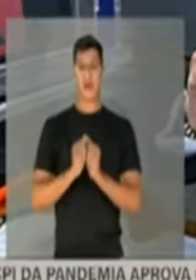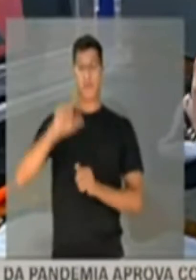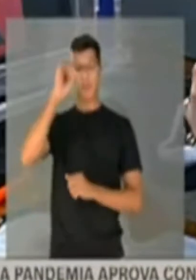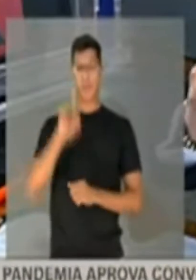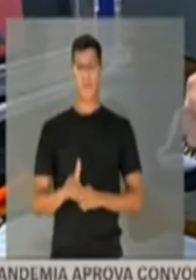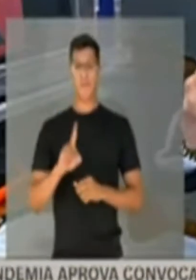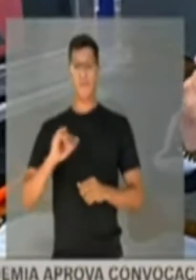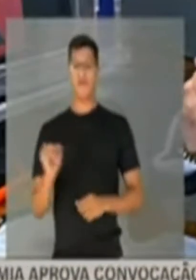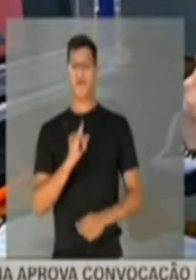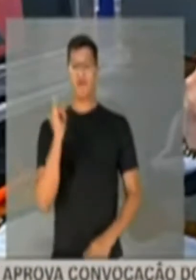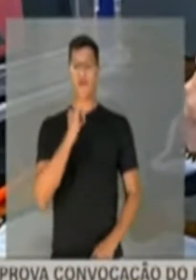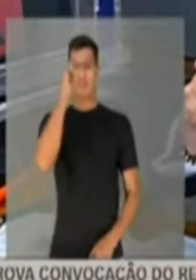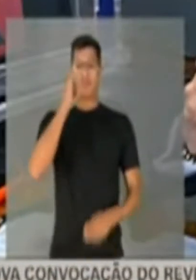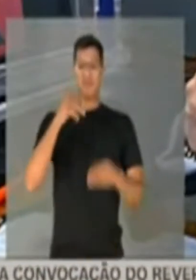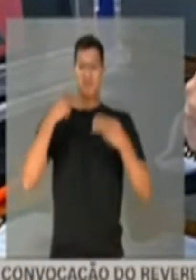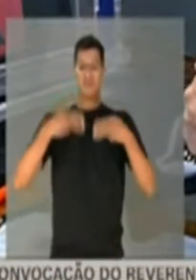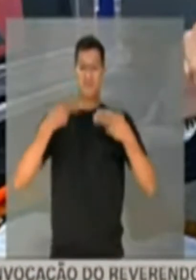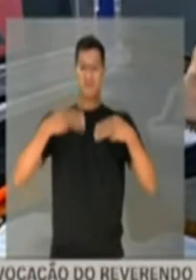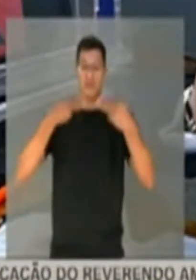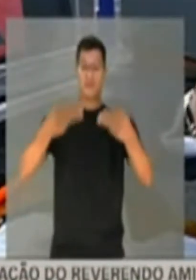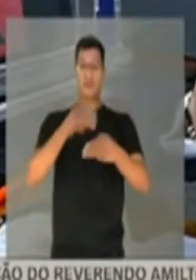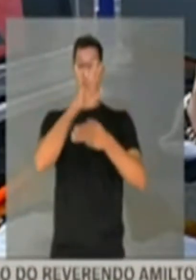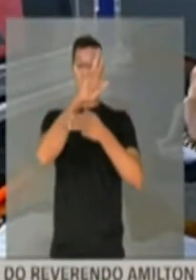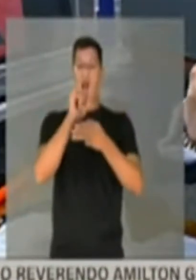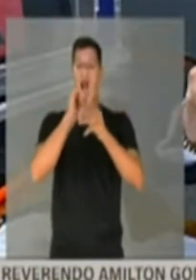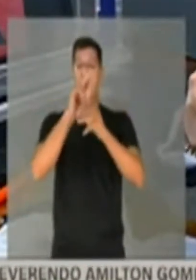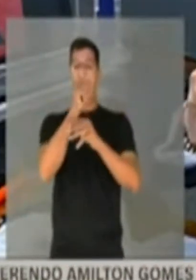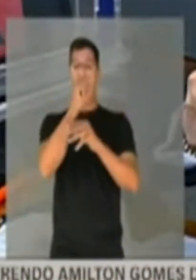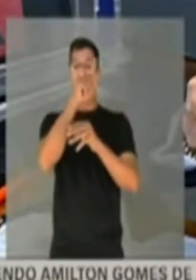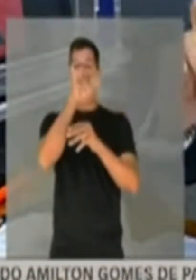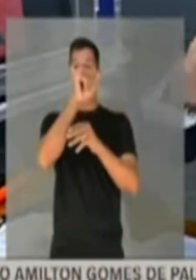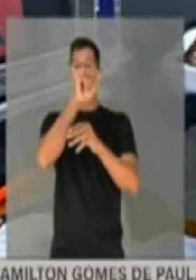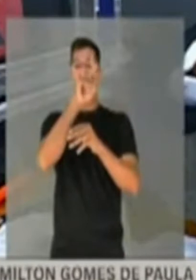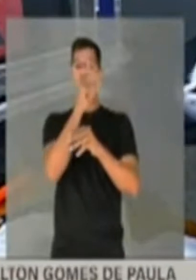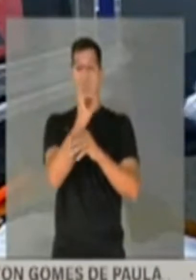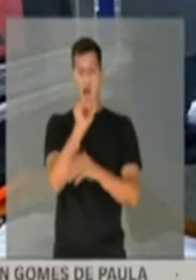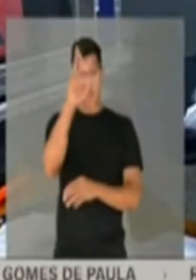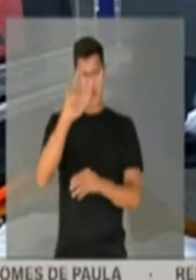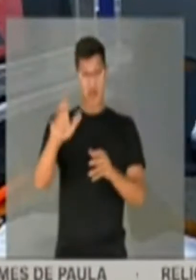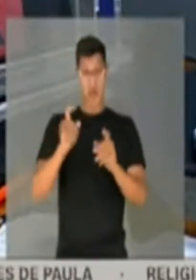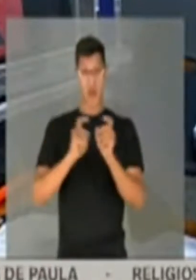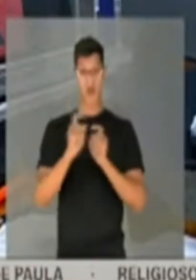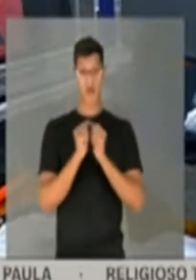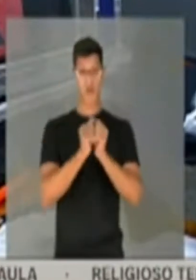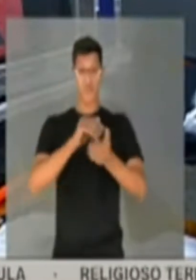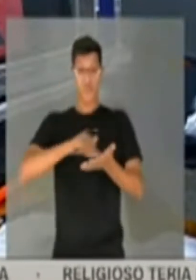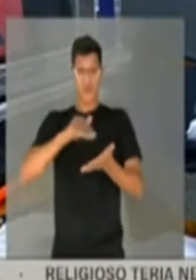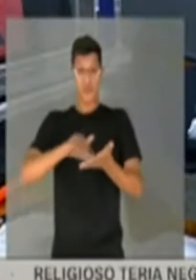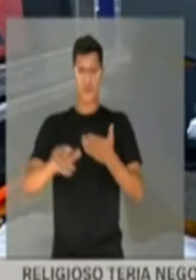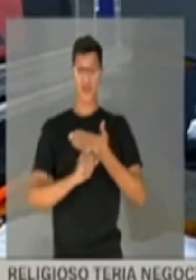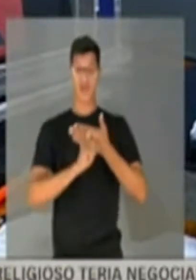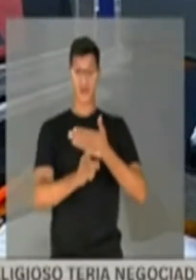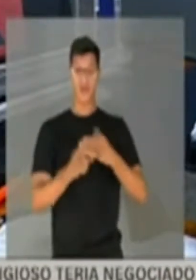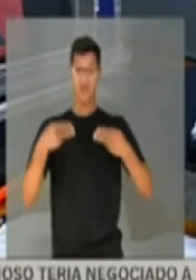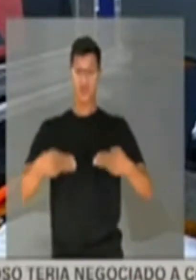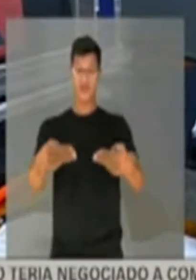diretor importantíssimo do Ministério, vai para um happy hour com ele e ainda se reúne com o secretário executivo